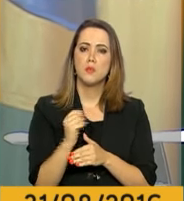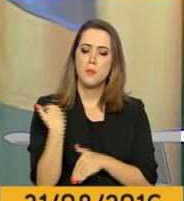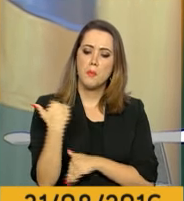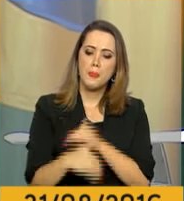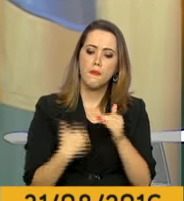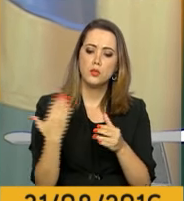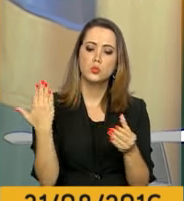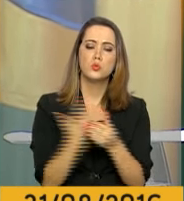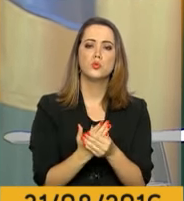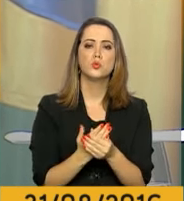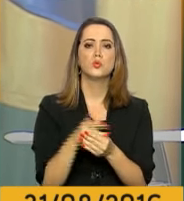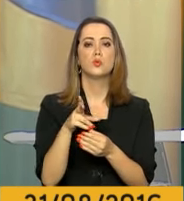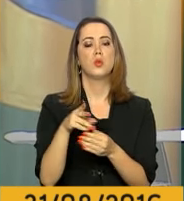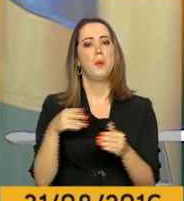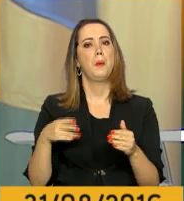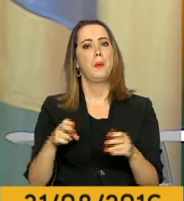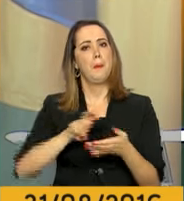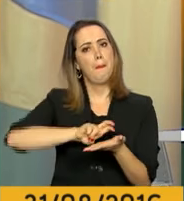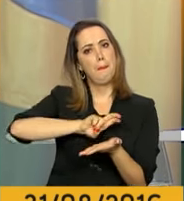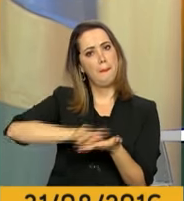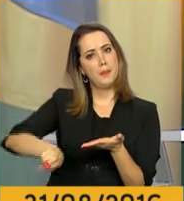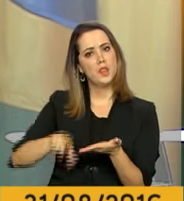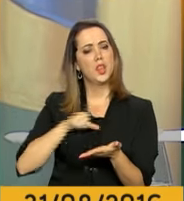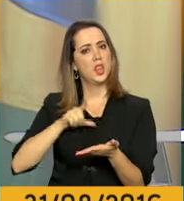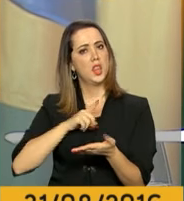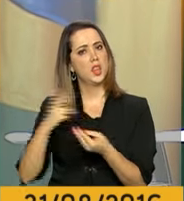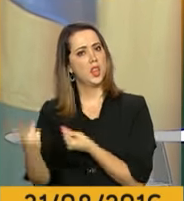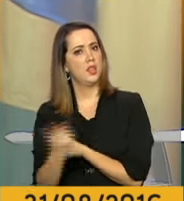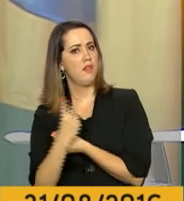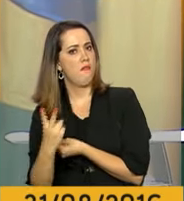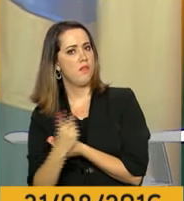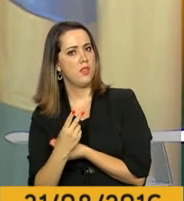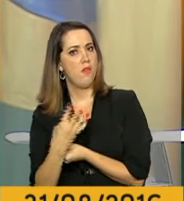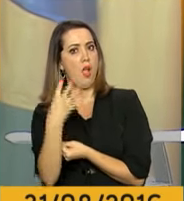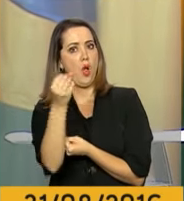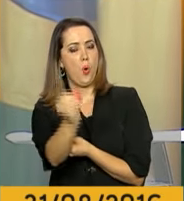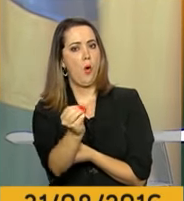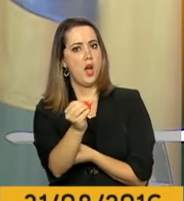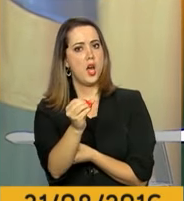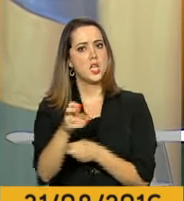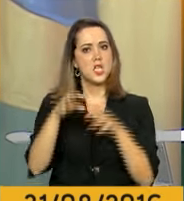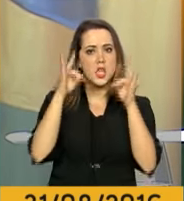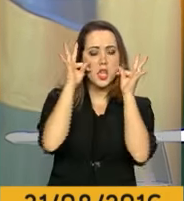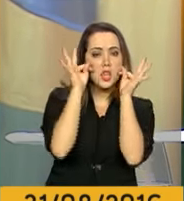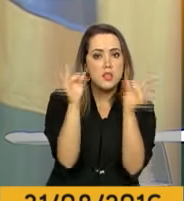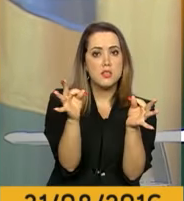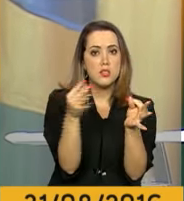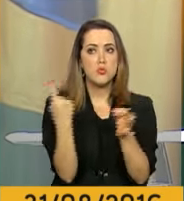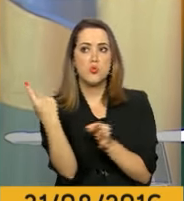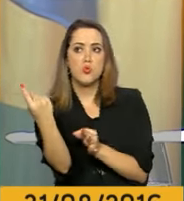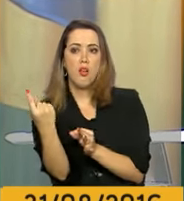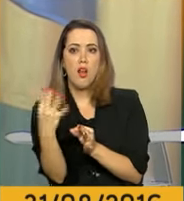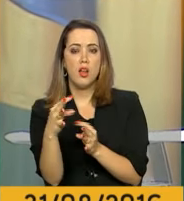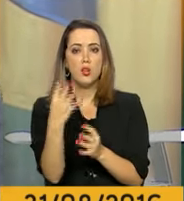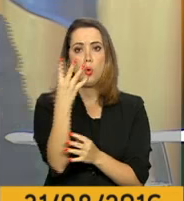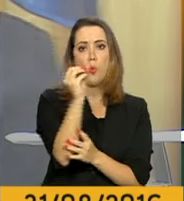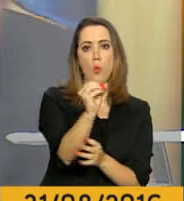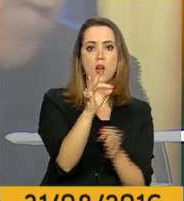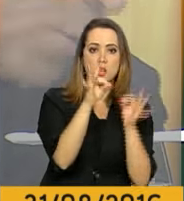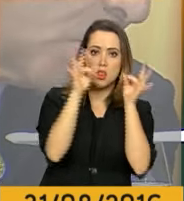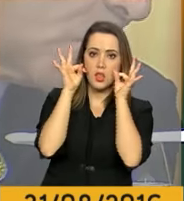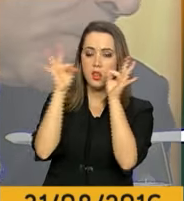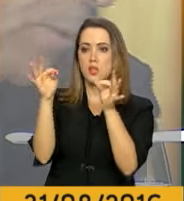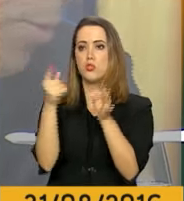processo do impedimento, com defesa, 40 testemunhas de um lado, 40 testemunhas de outro lado. Presidido